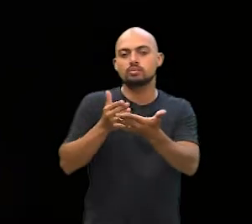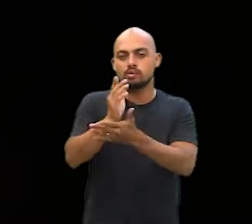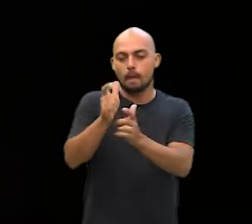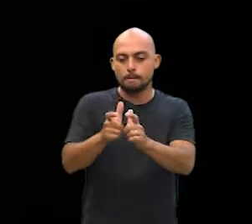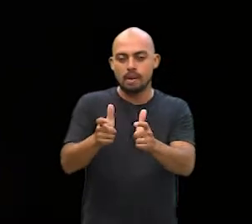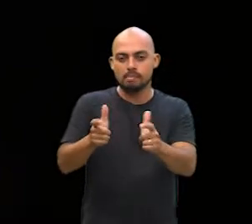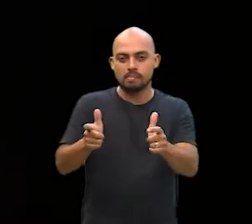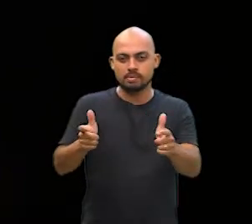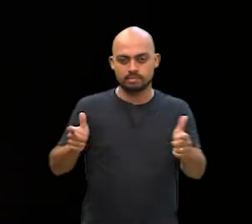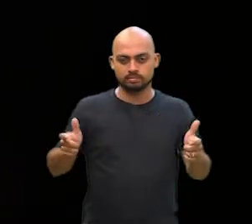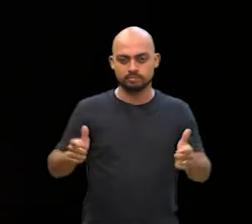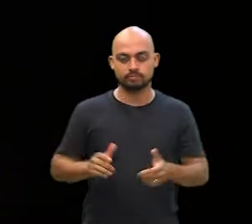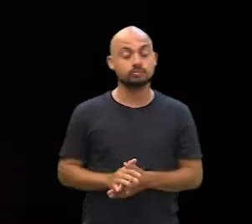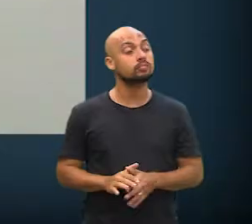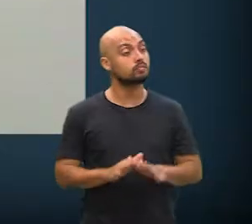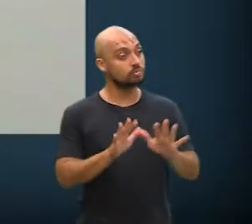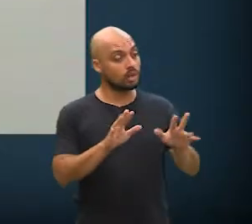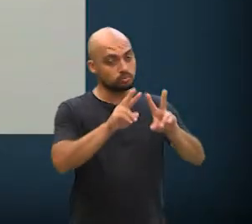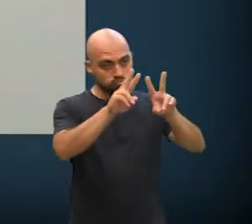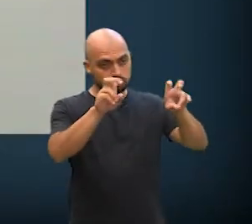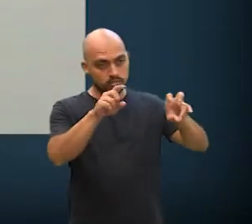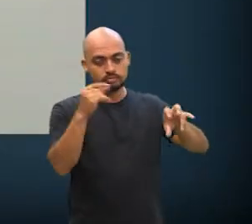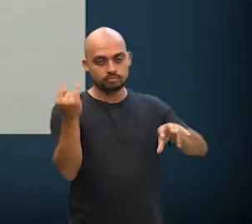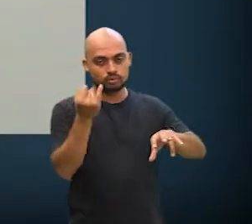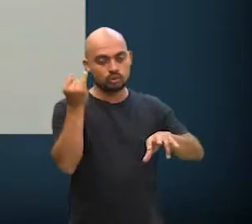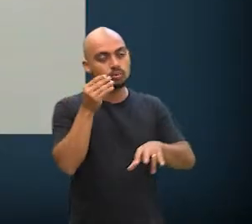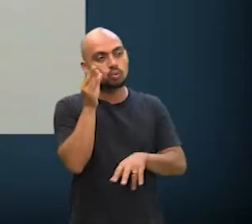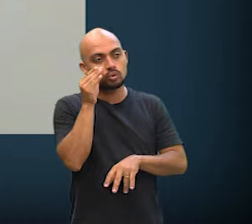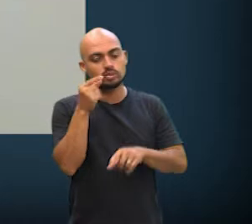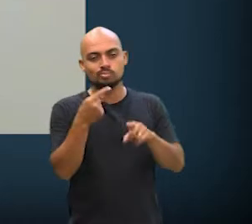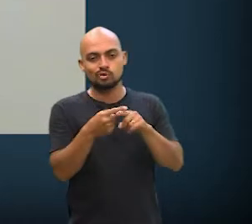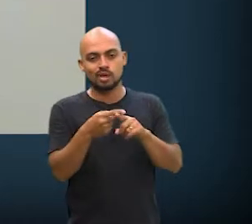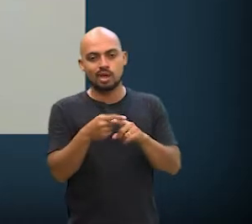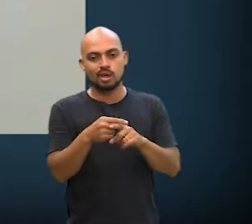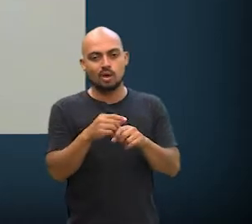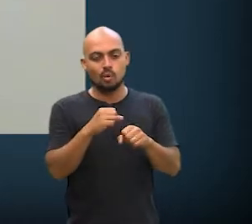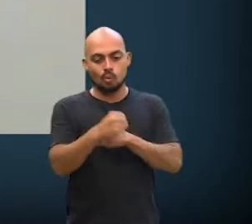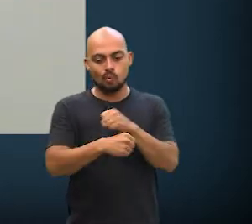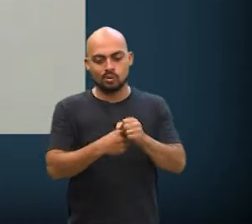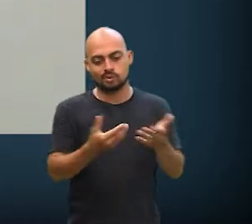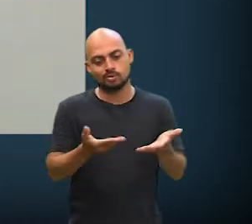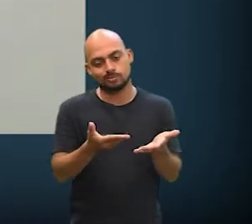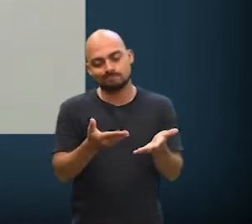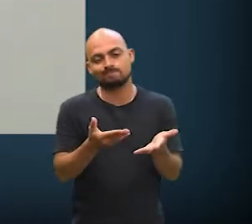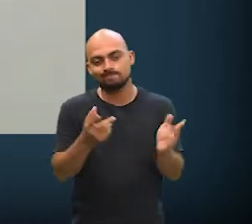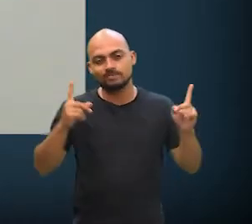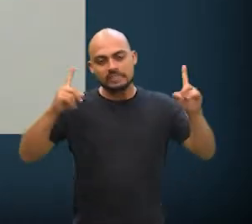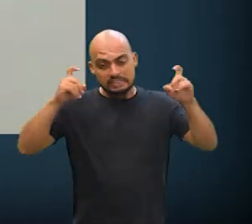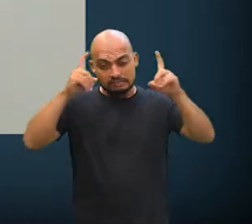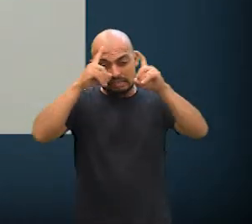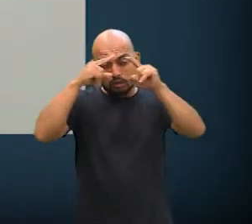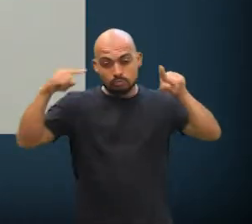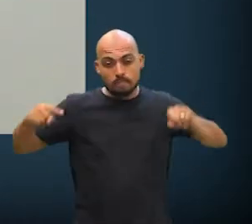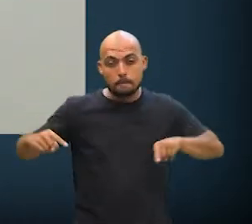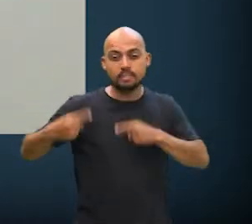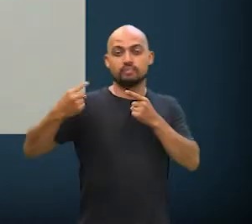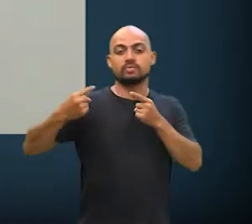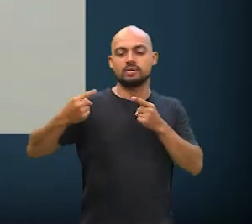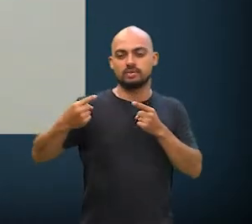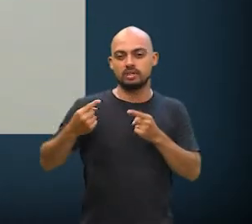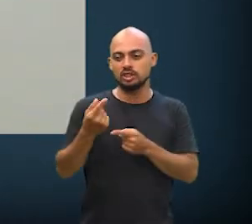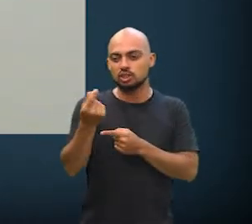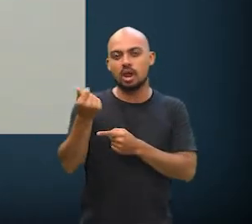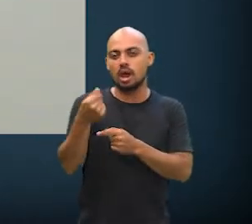É até curioso a gente tocar nesse assunto, né? Porque está sendo um ano bem desafiador para todos nós, né? Houve muita queda